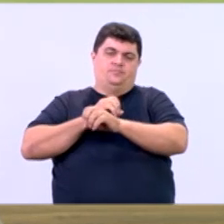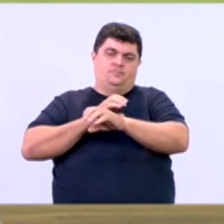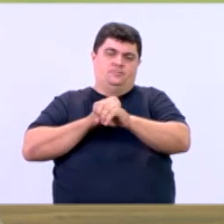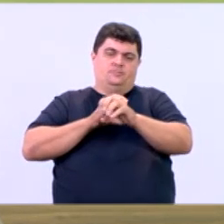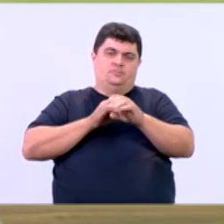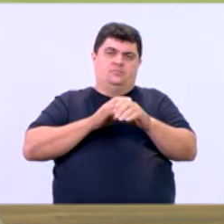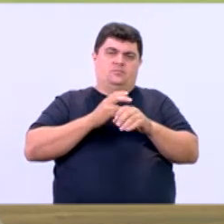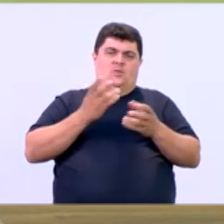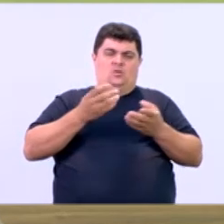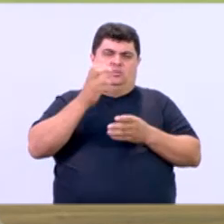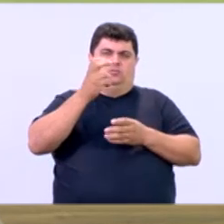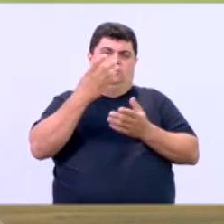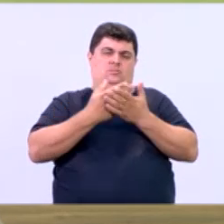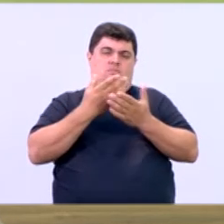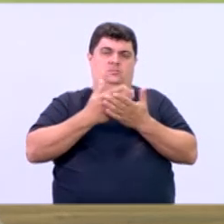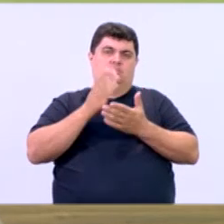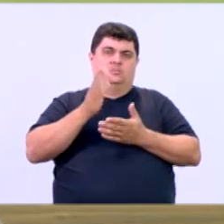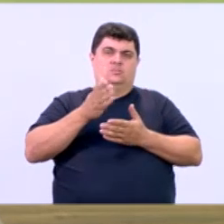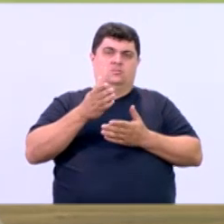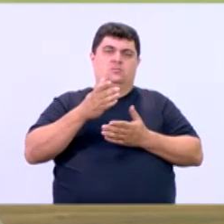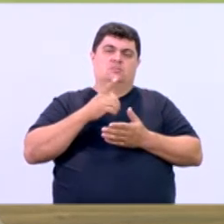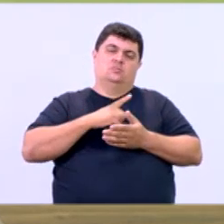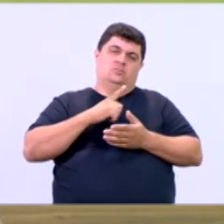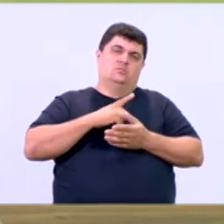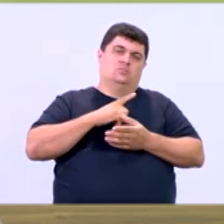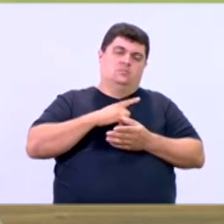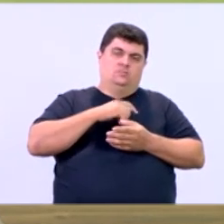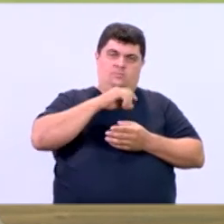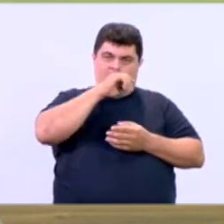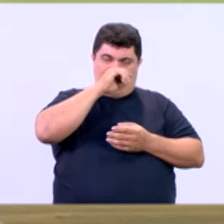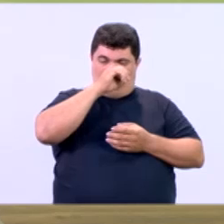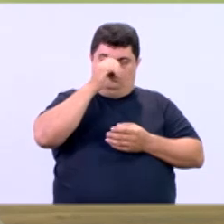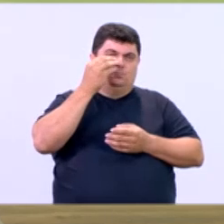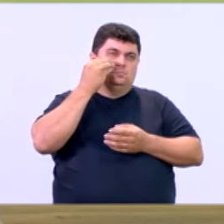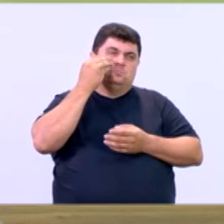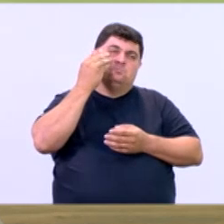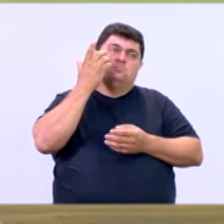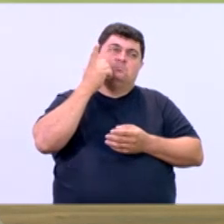estamos na 5ª aula, e nós buscamos através das aulas tentar